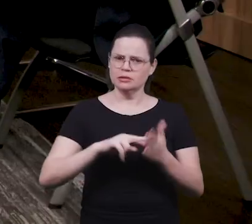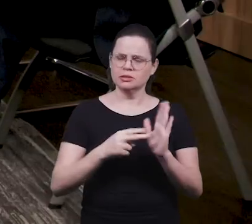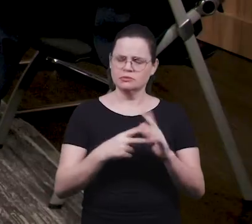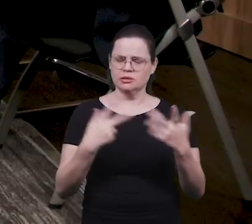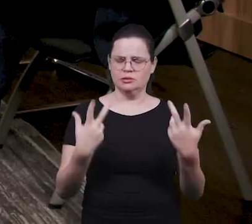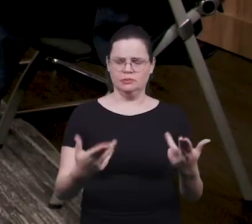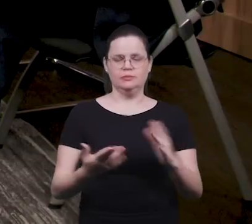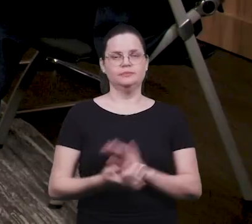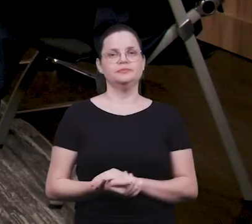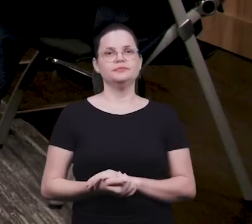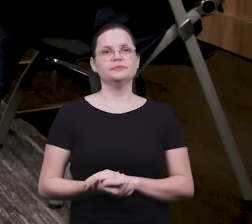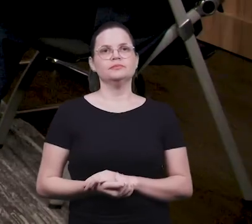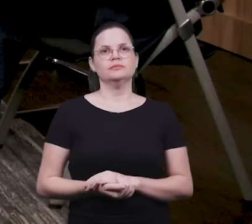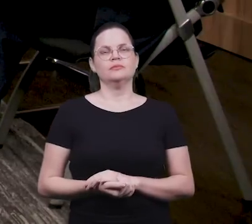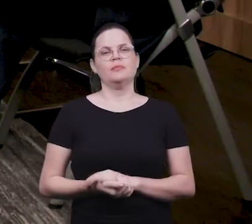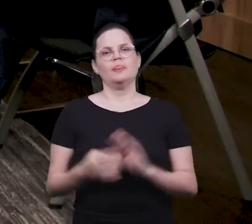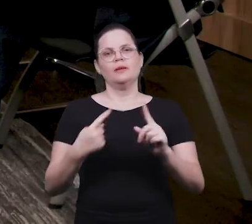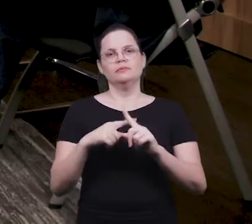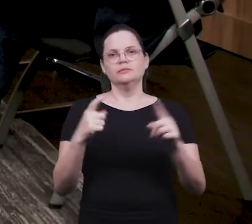por que Lutero,